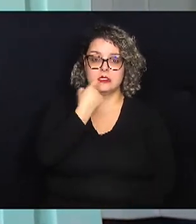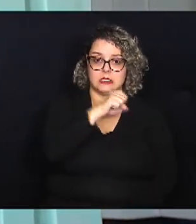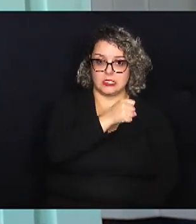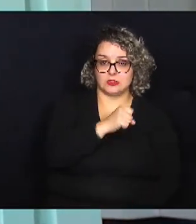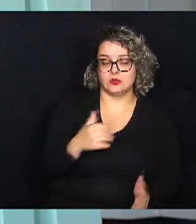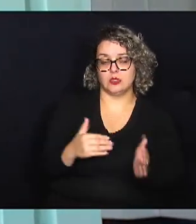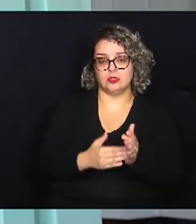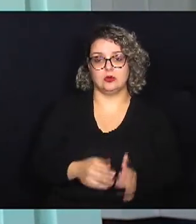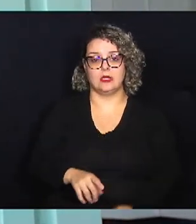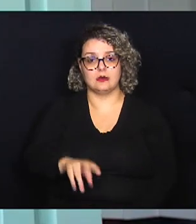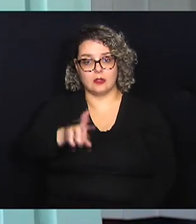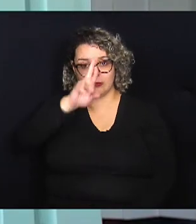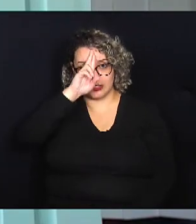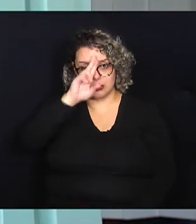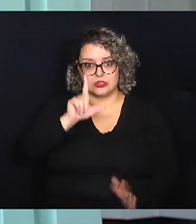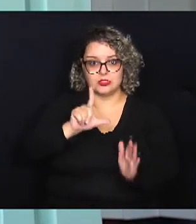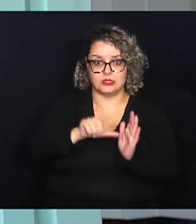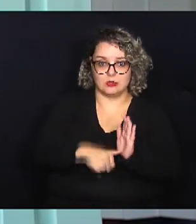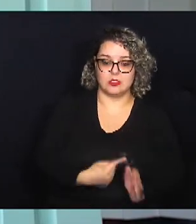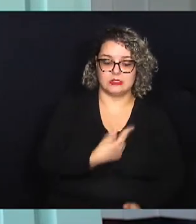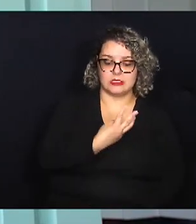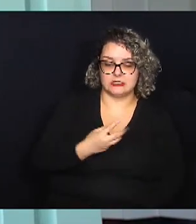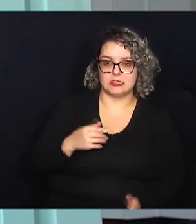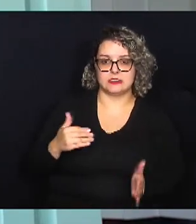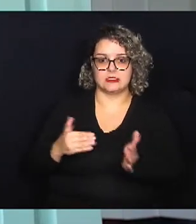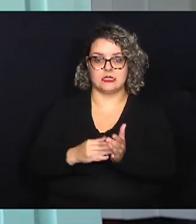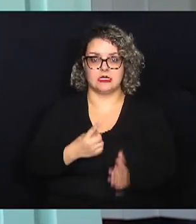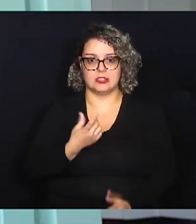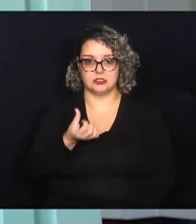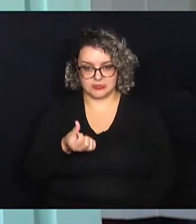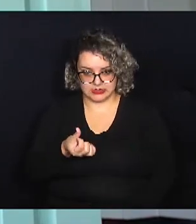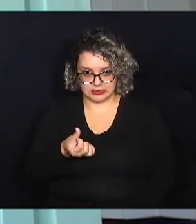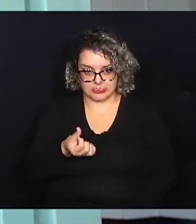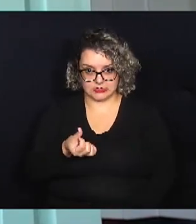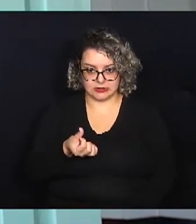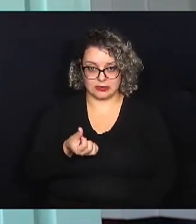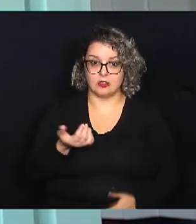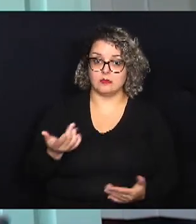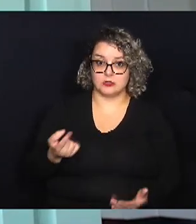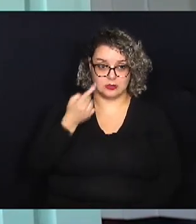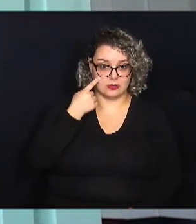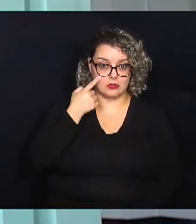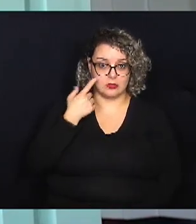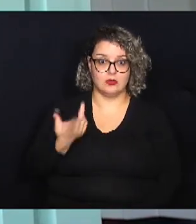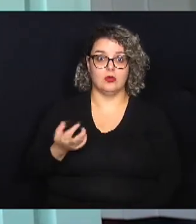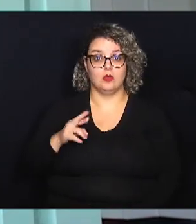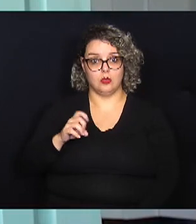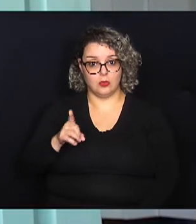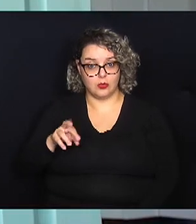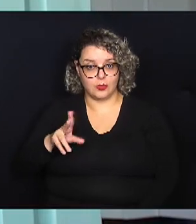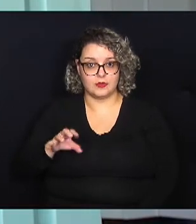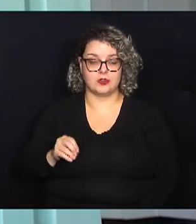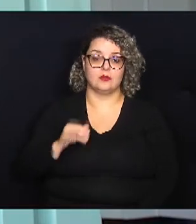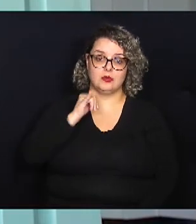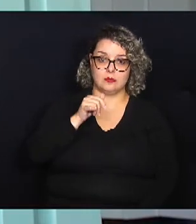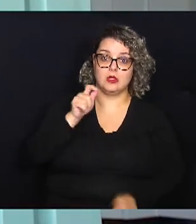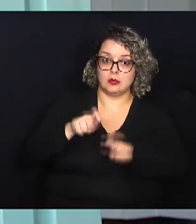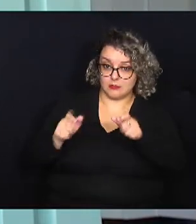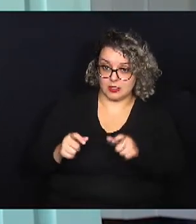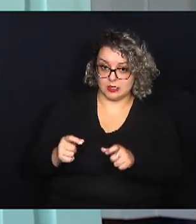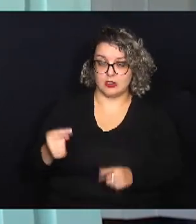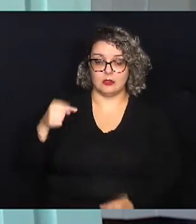até o meio-dia e da 1 hora da tarde até as 4 horas da tarde. Como vocês podem ver, como que o Rodrigo falou, como as próprias pessoas que vieram